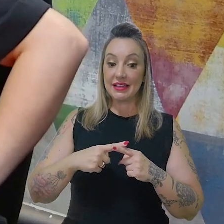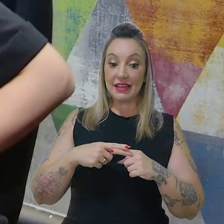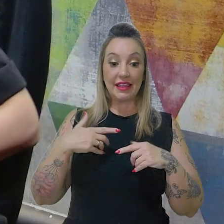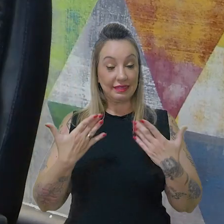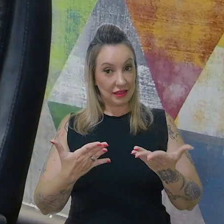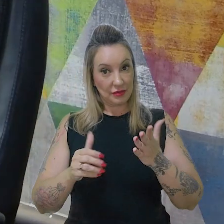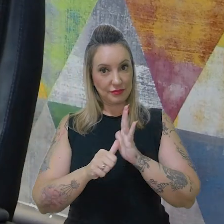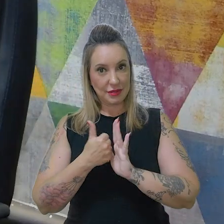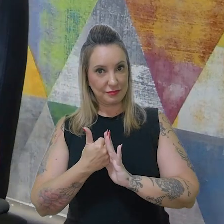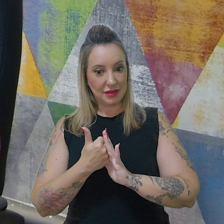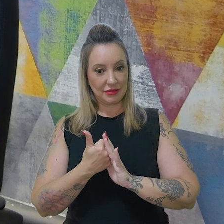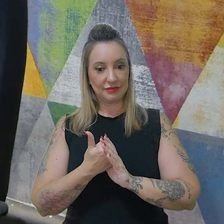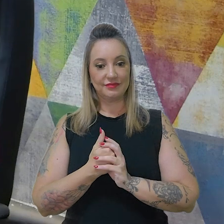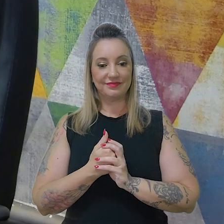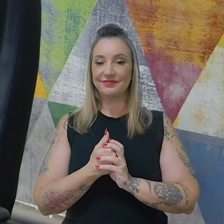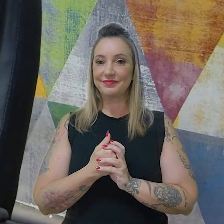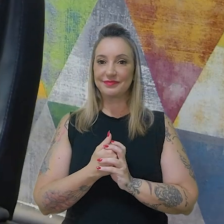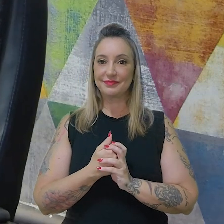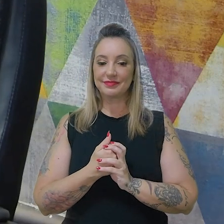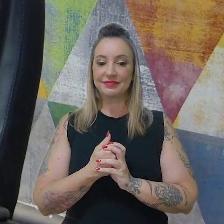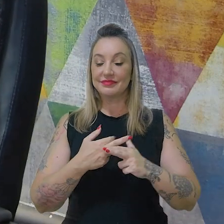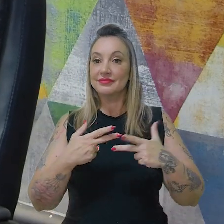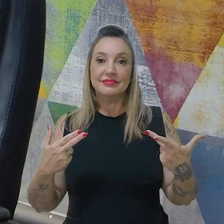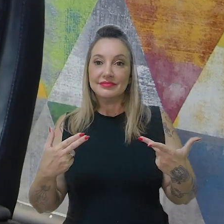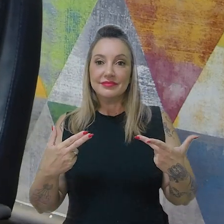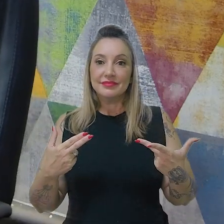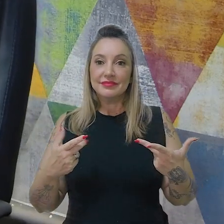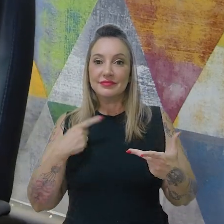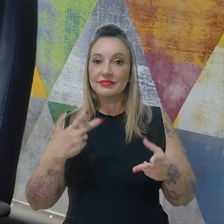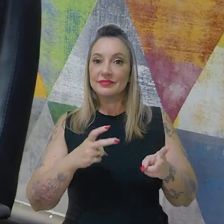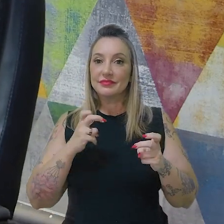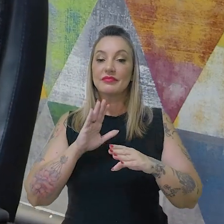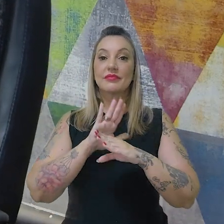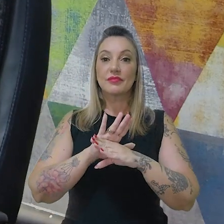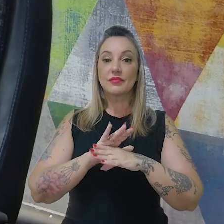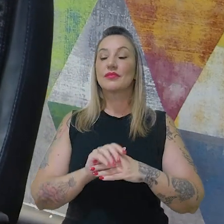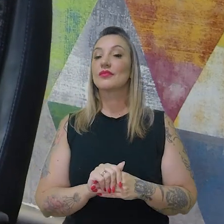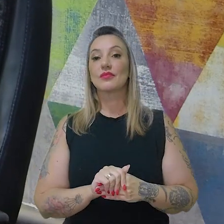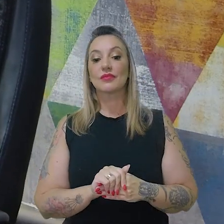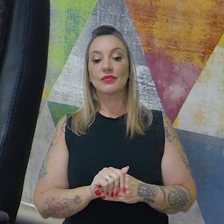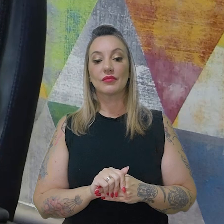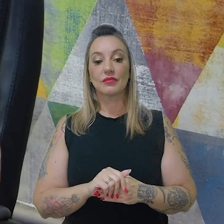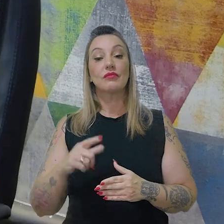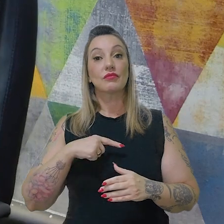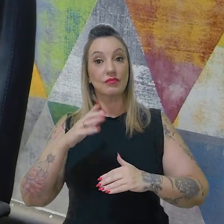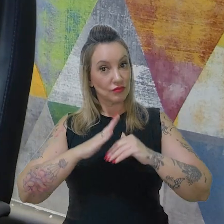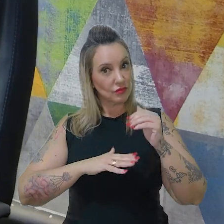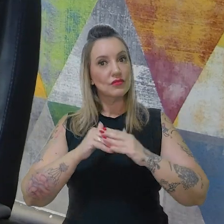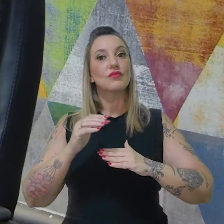primeiro que eh uma coisa que a gente percebe que ajuda muito é ter